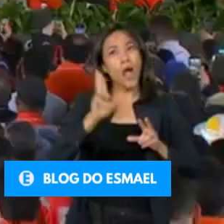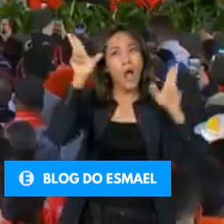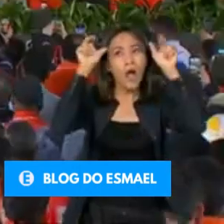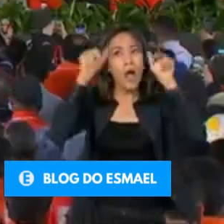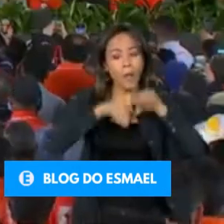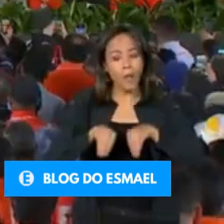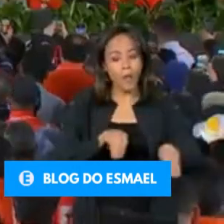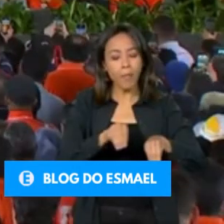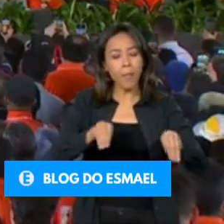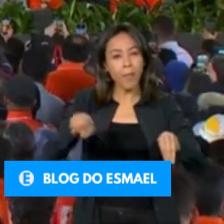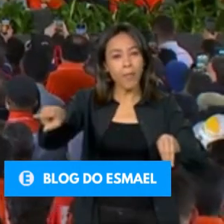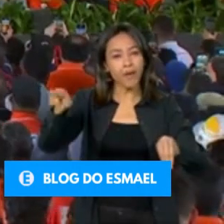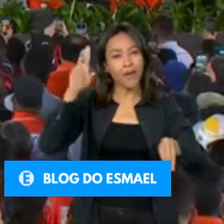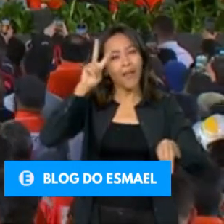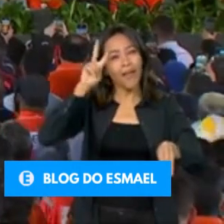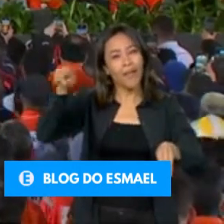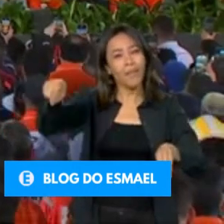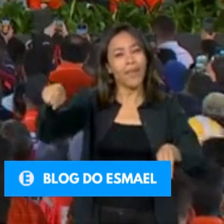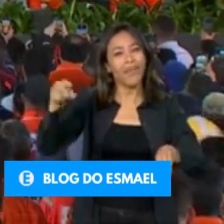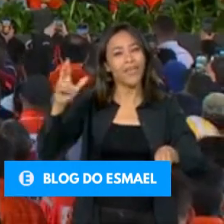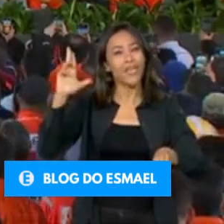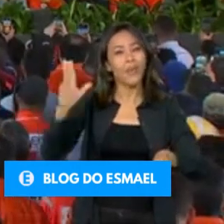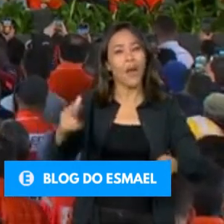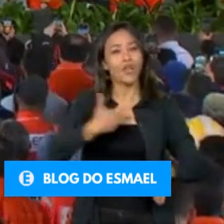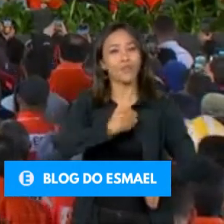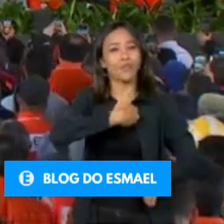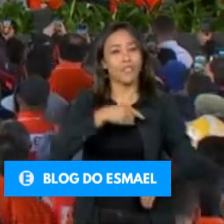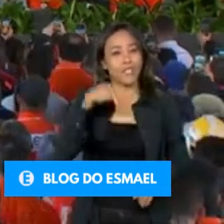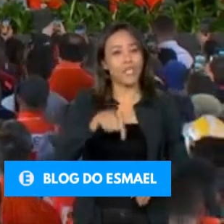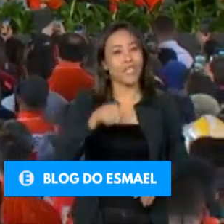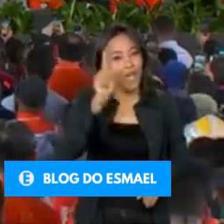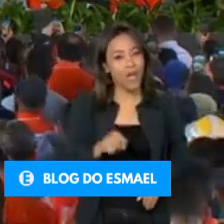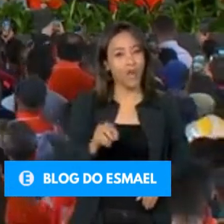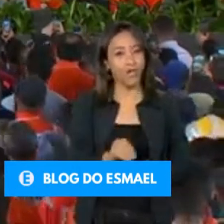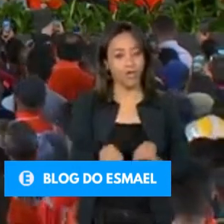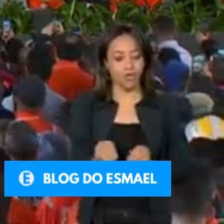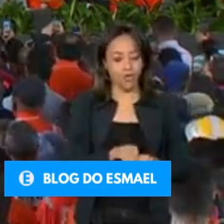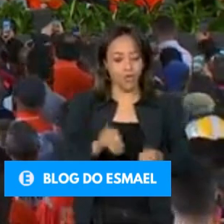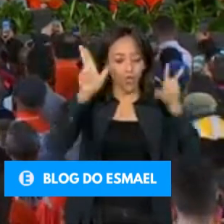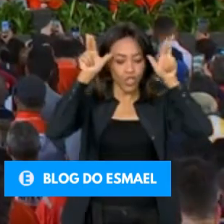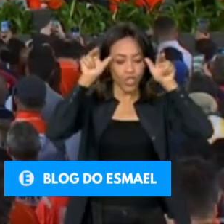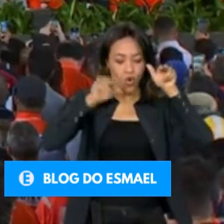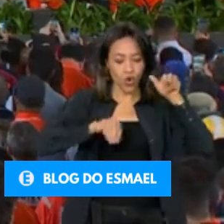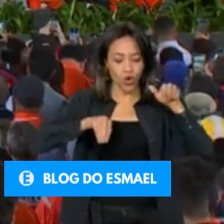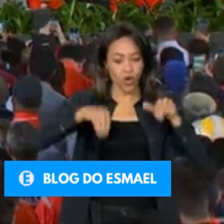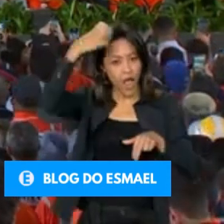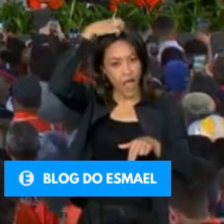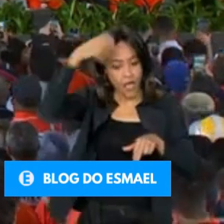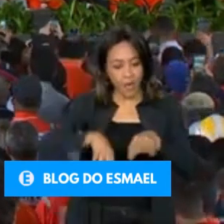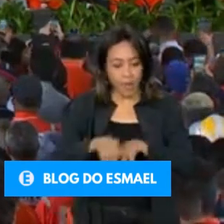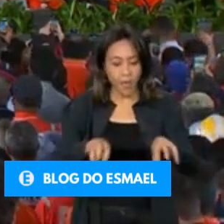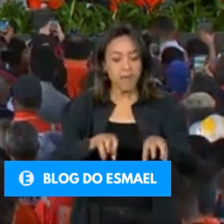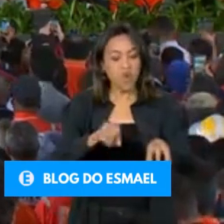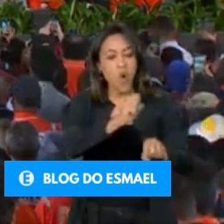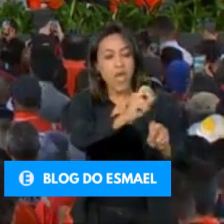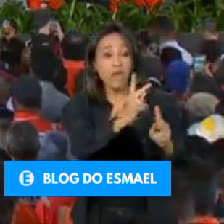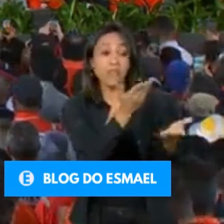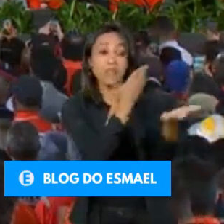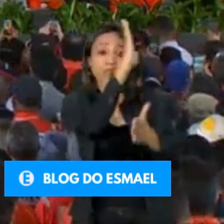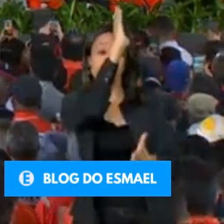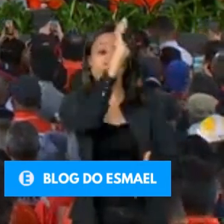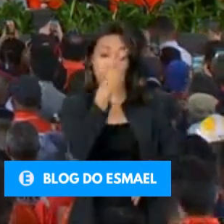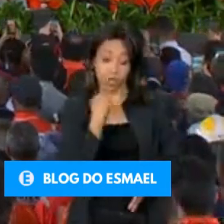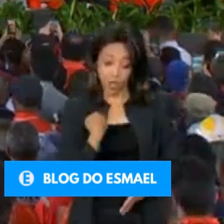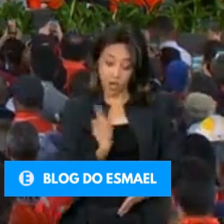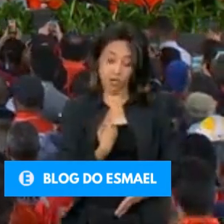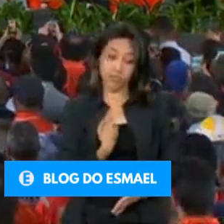Vargas. E eu pensava, isso aqui é um jogo de xadrez. Eles ganharam uma, mas nós vamos dar a volta por cima